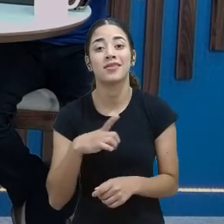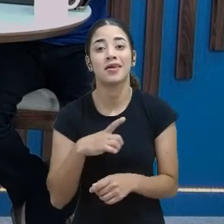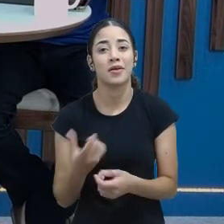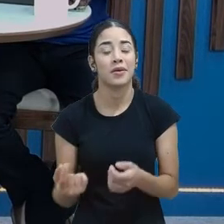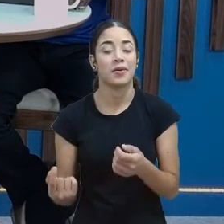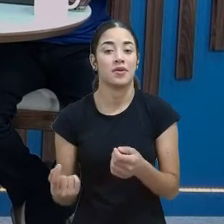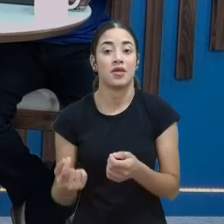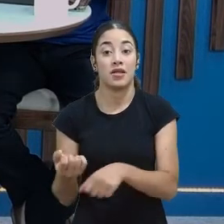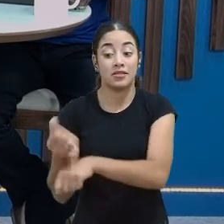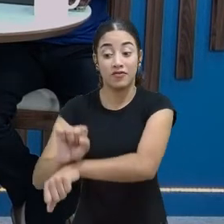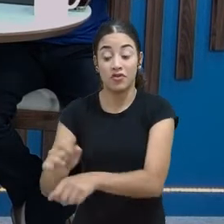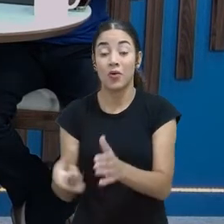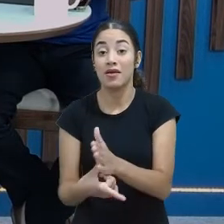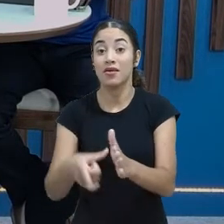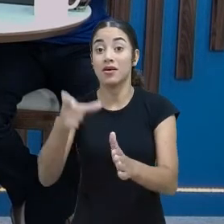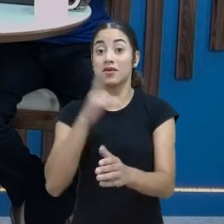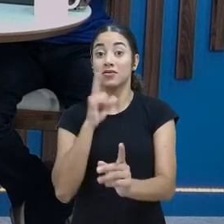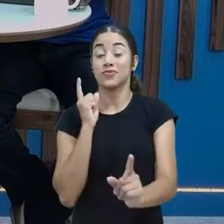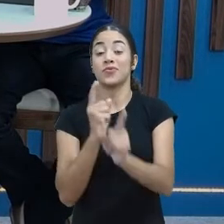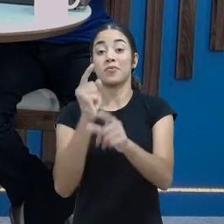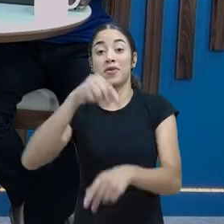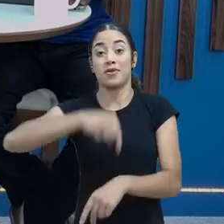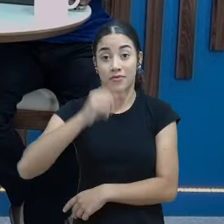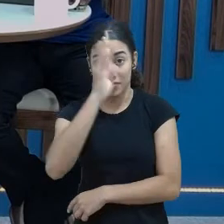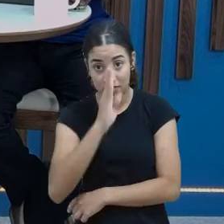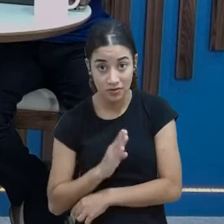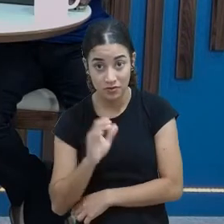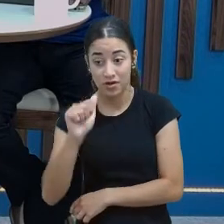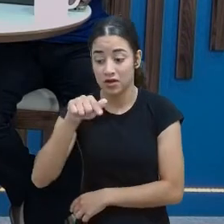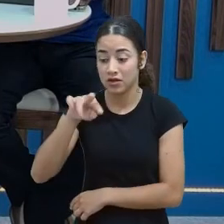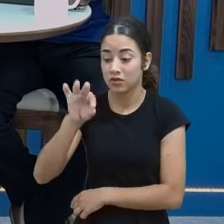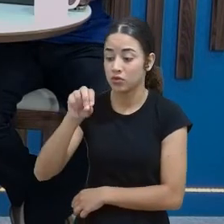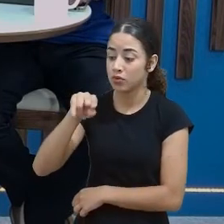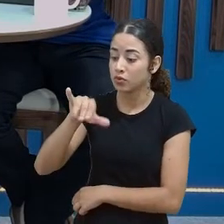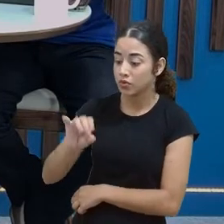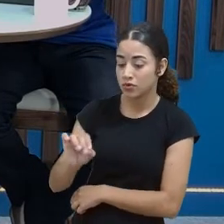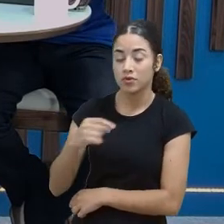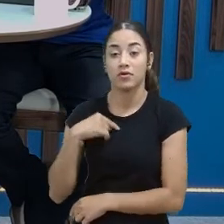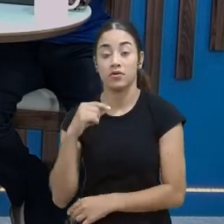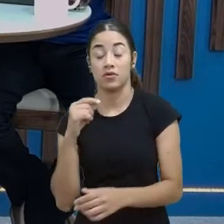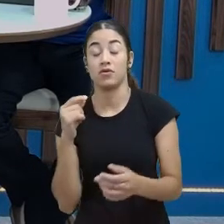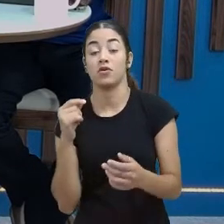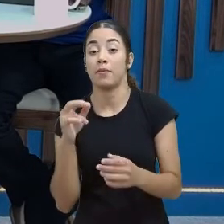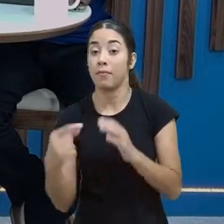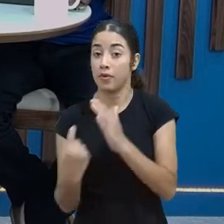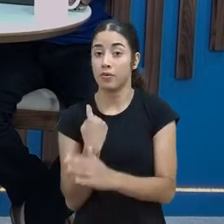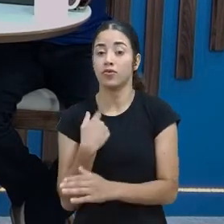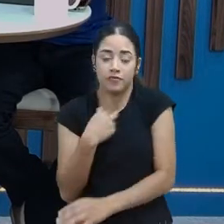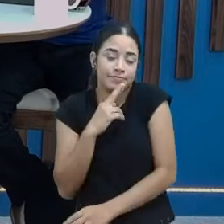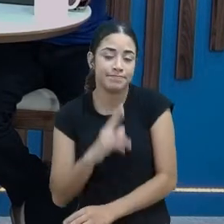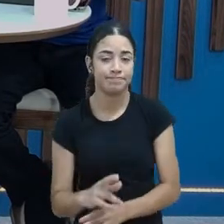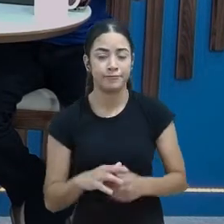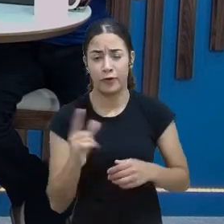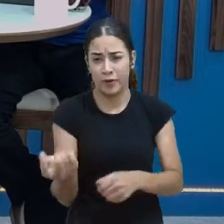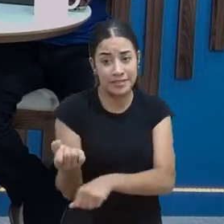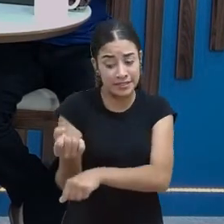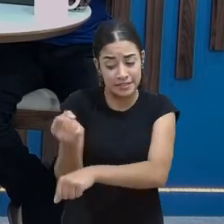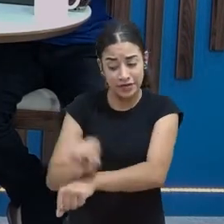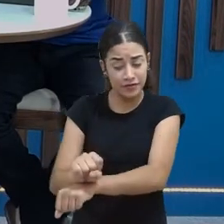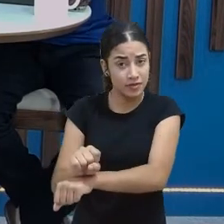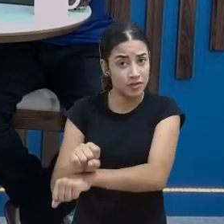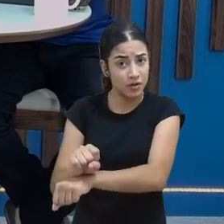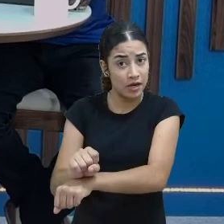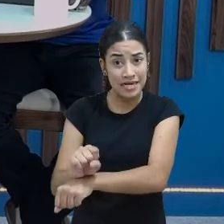da descoberta do Brasil. Né? Antônio está perguntando aqui, eu vou lhe responder, Antônio. Veja bem, a escravidão,